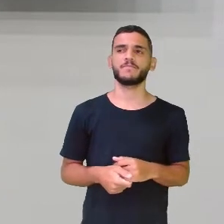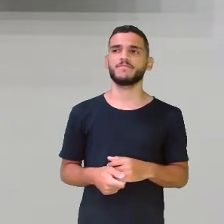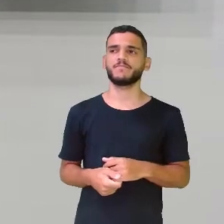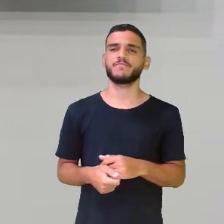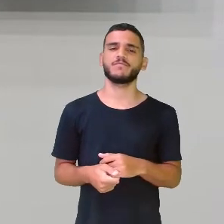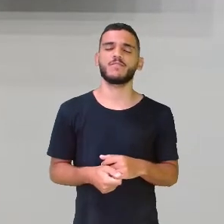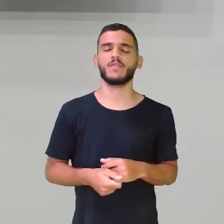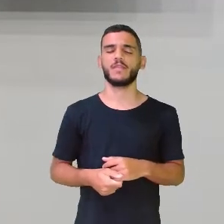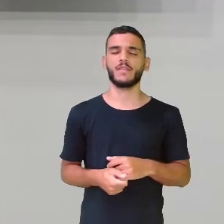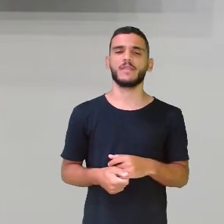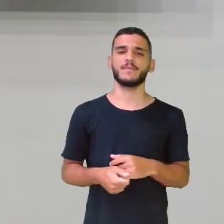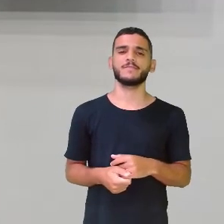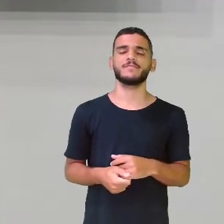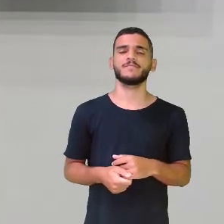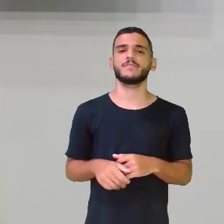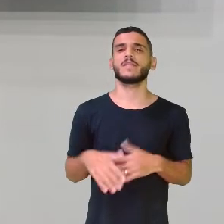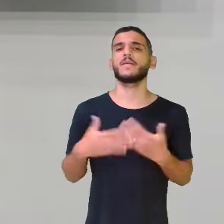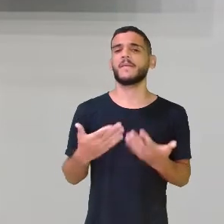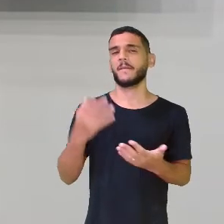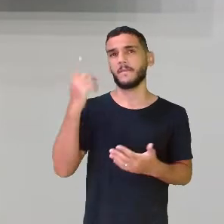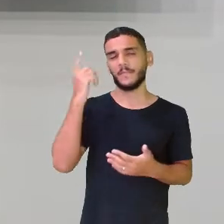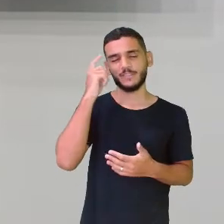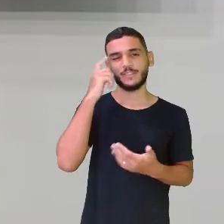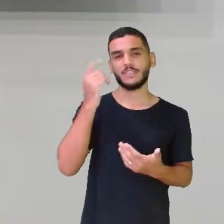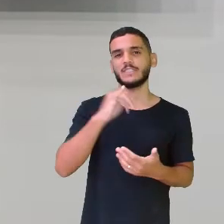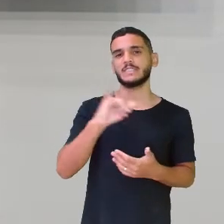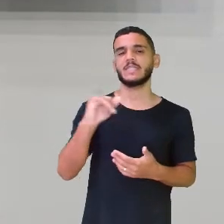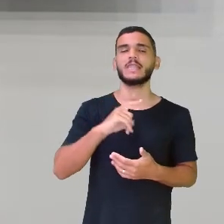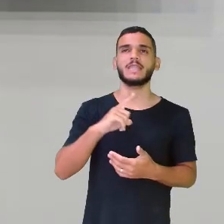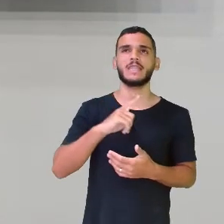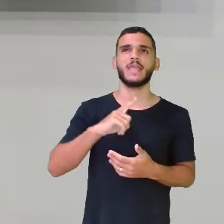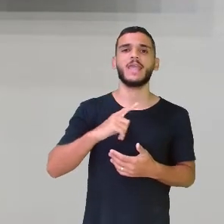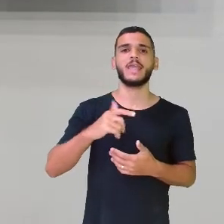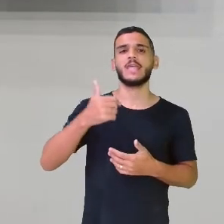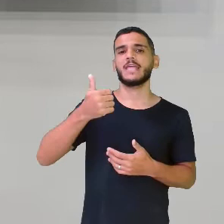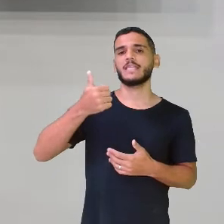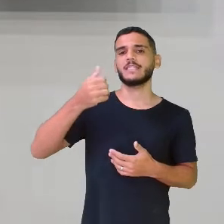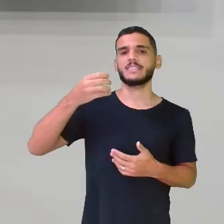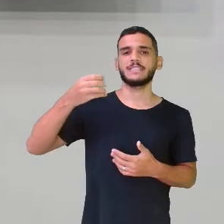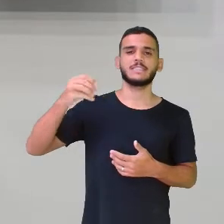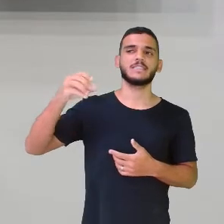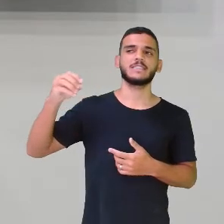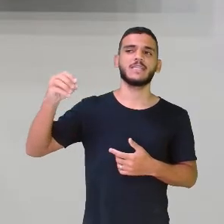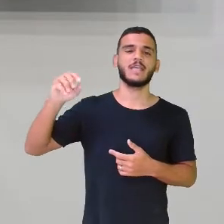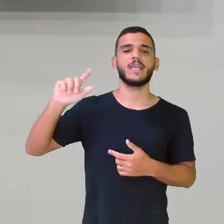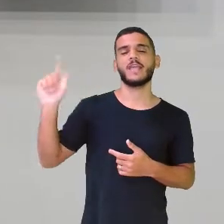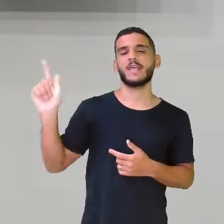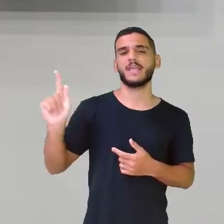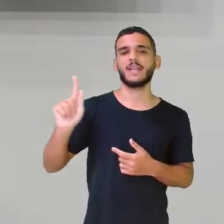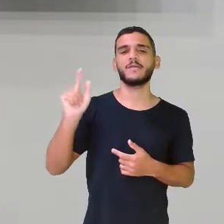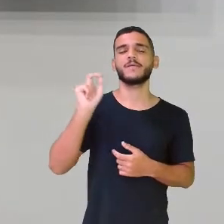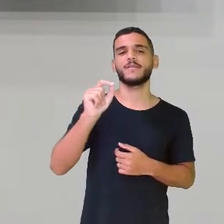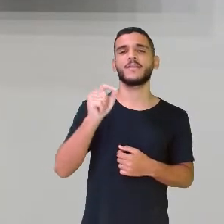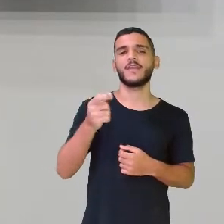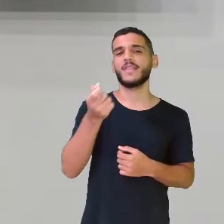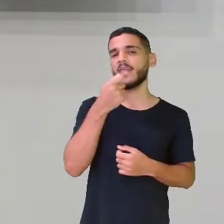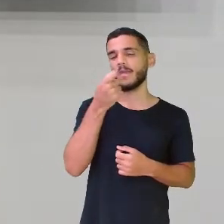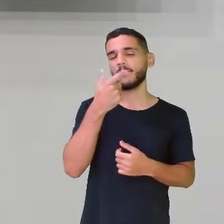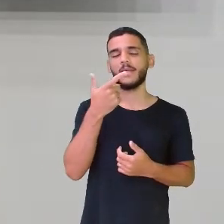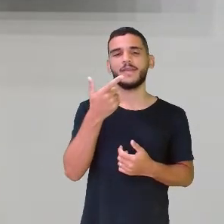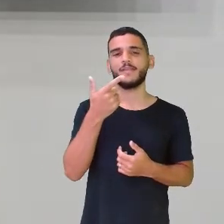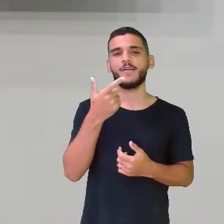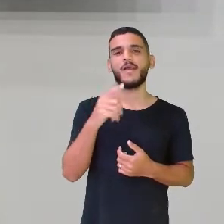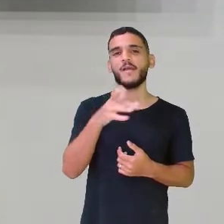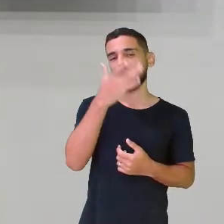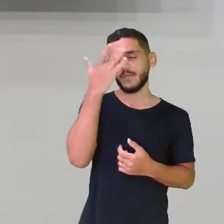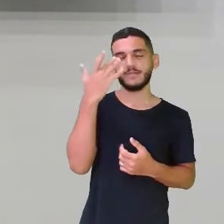tivesse, vamos dizer, 100 gramas de dipirona. Você ia dormir a semana toda e ia pegar uma intoxicação.